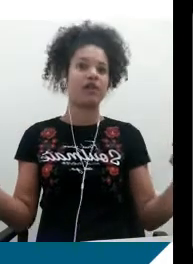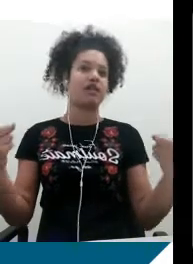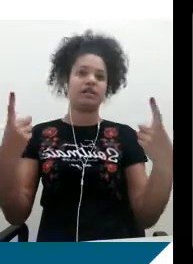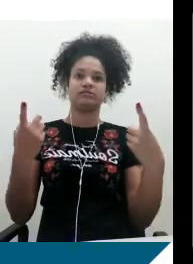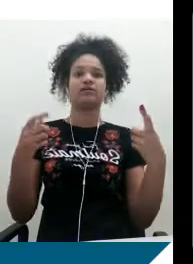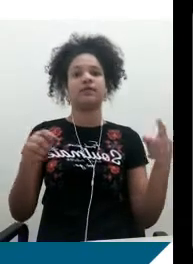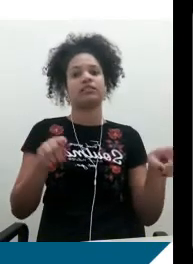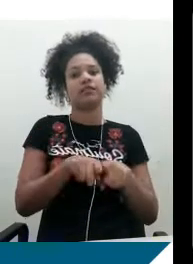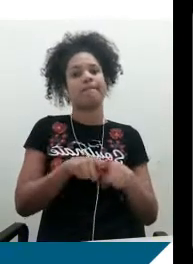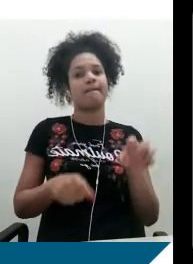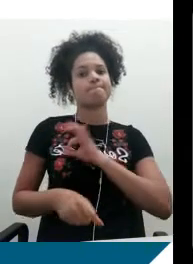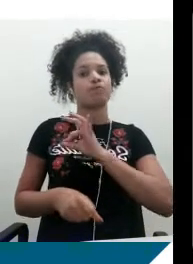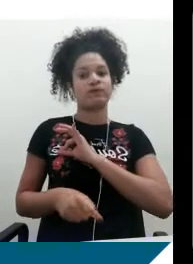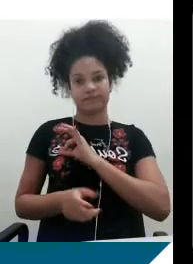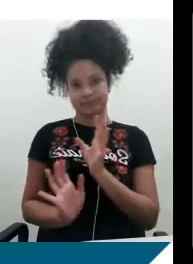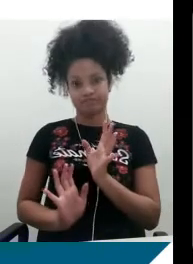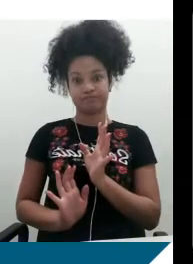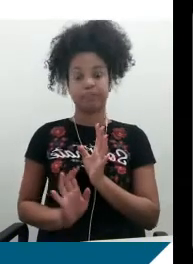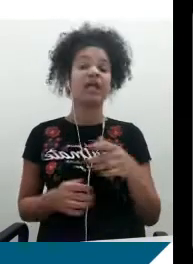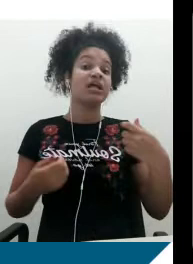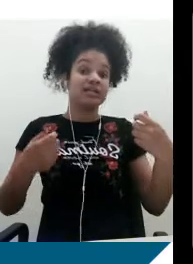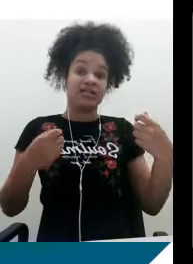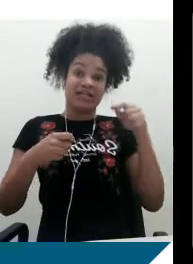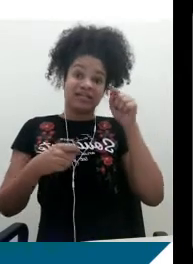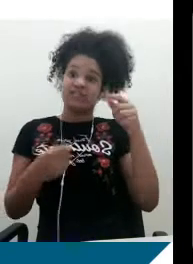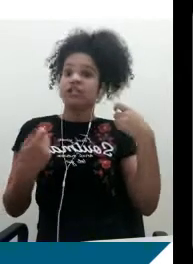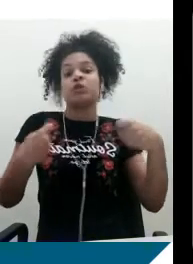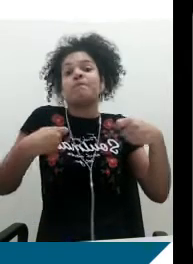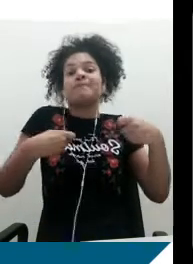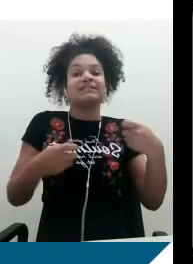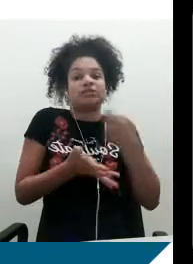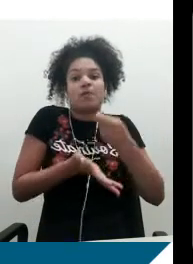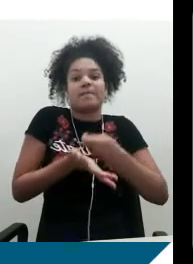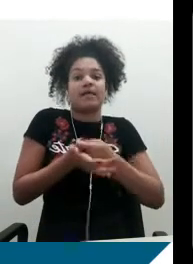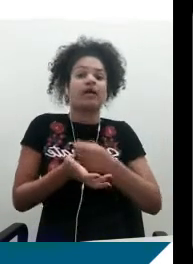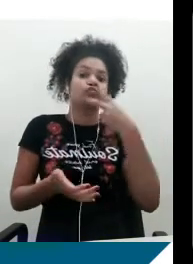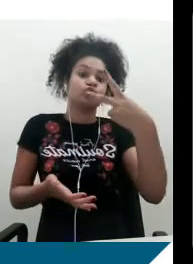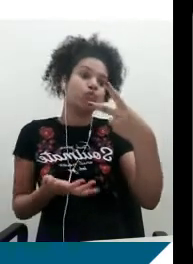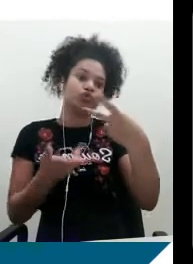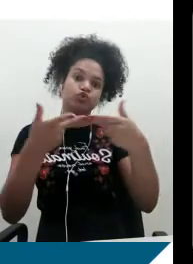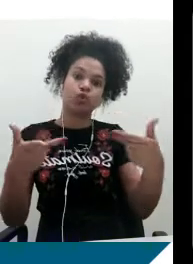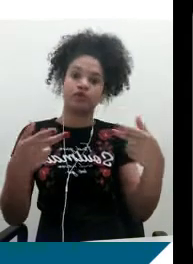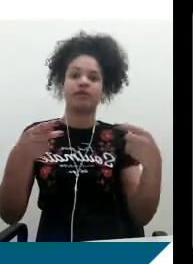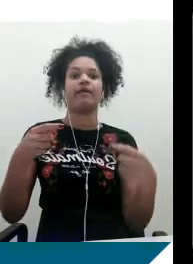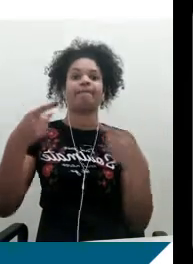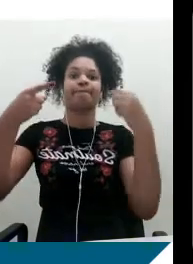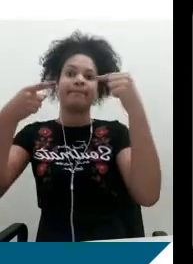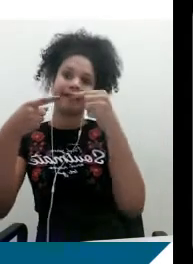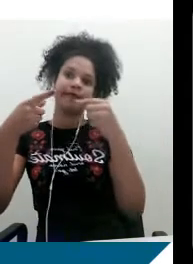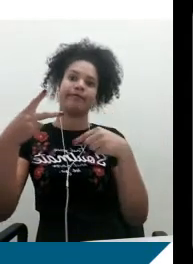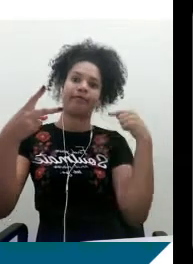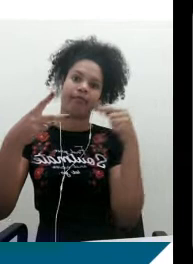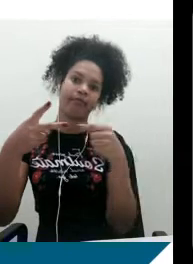essa articulação? Não precisa mencionar dois fatos históricos, um mais antigo e outro mais recente. Mas é importante que